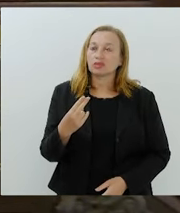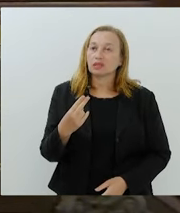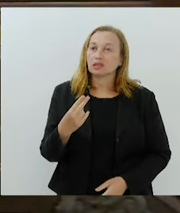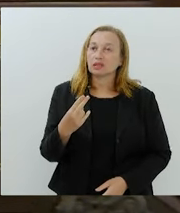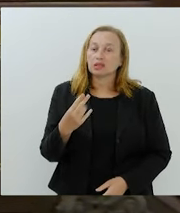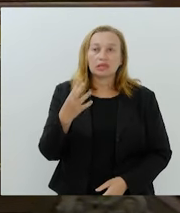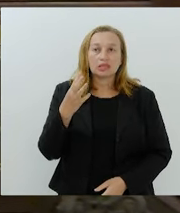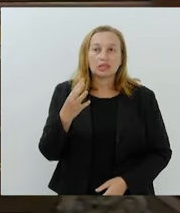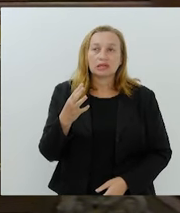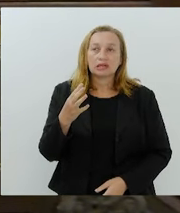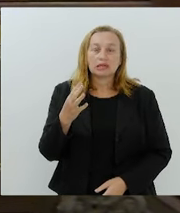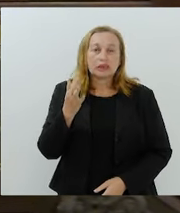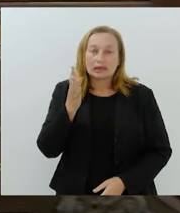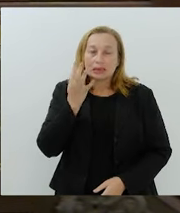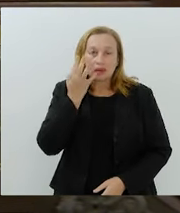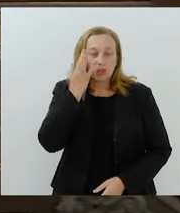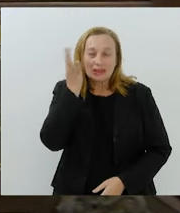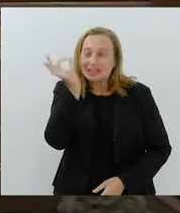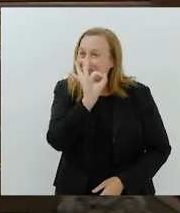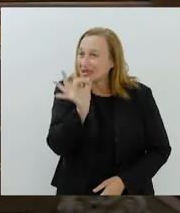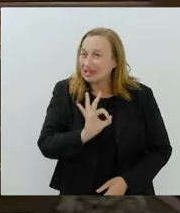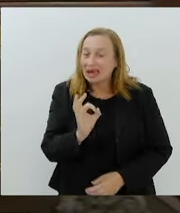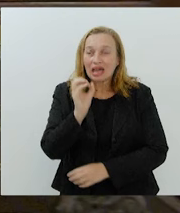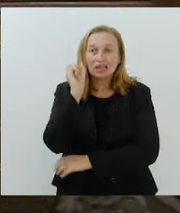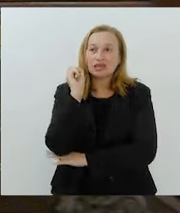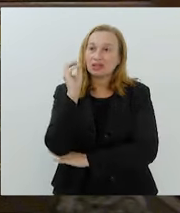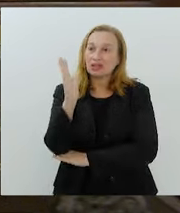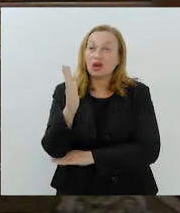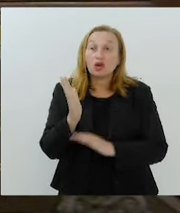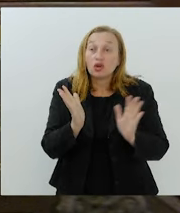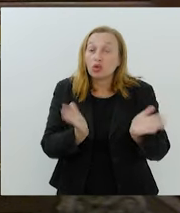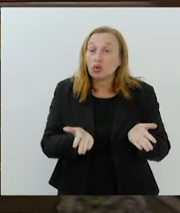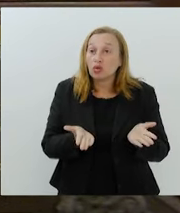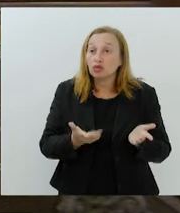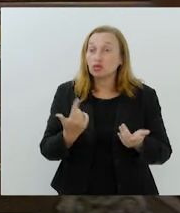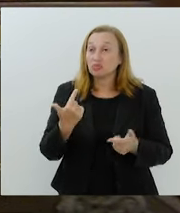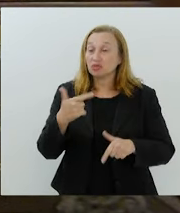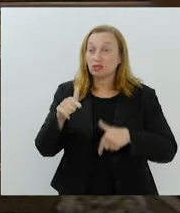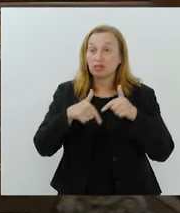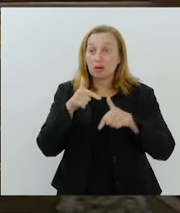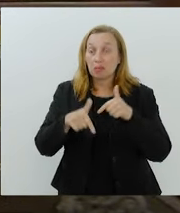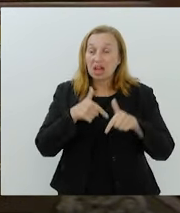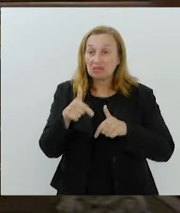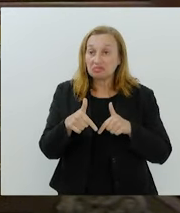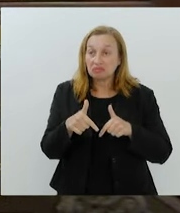analfabetos ambientais que hoje, no exercício da função,